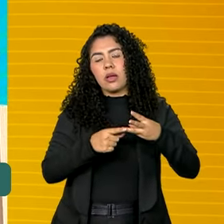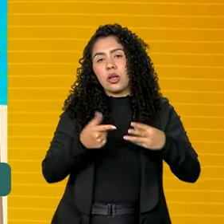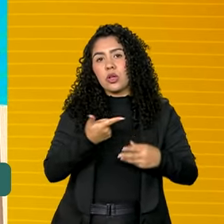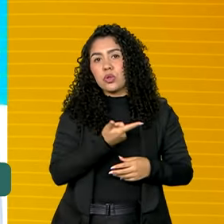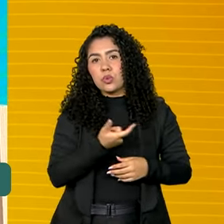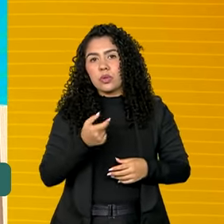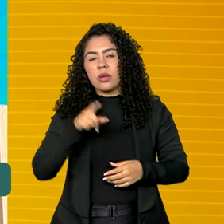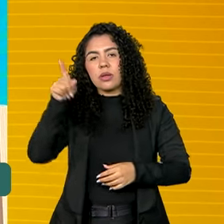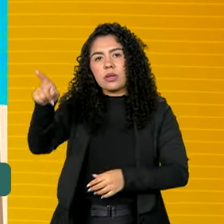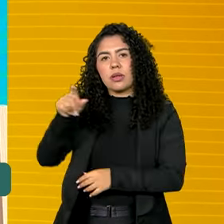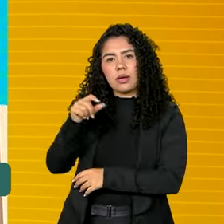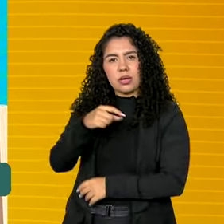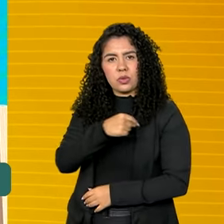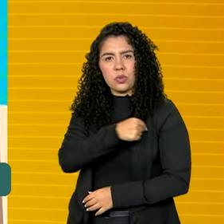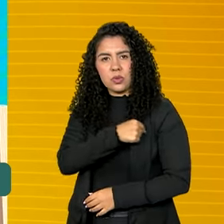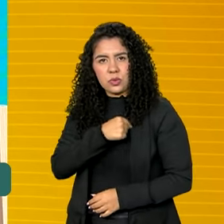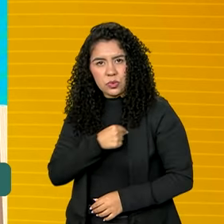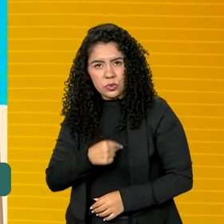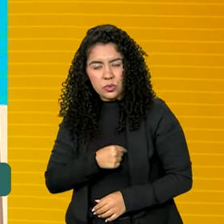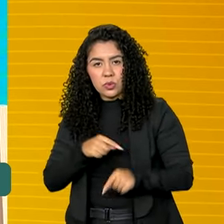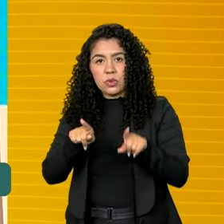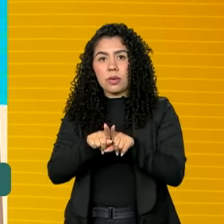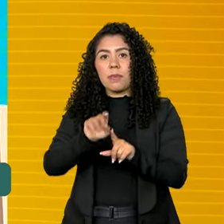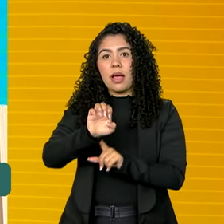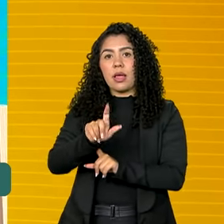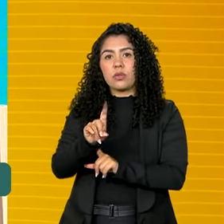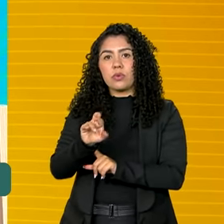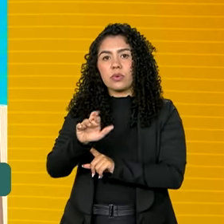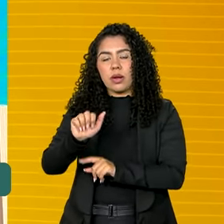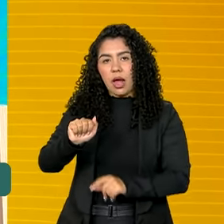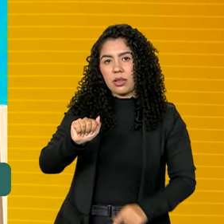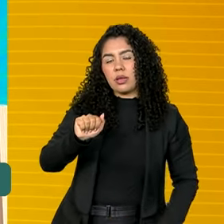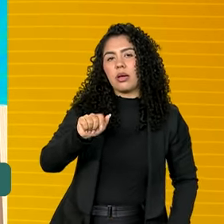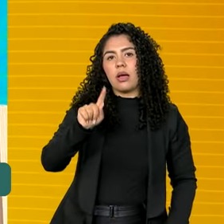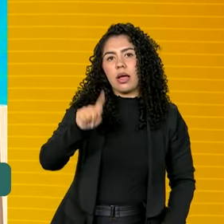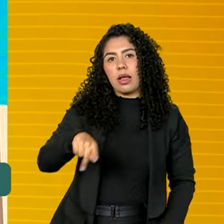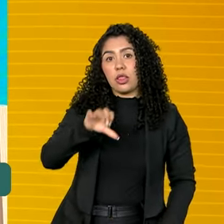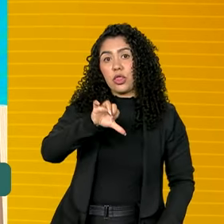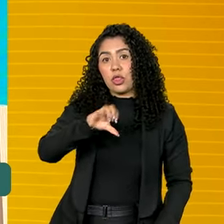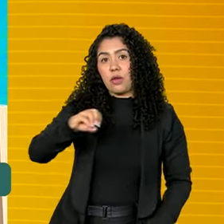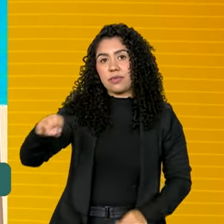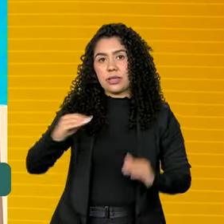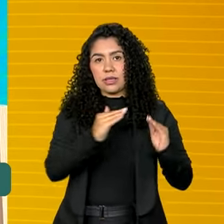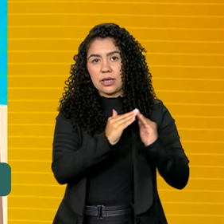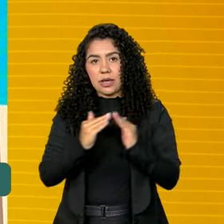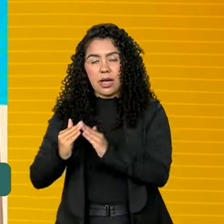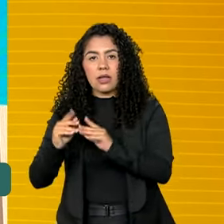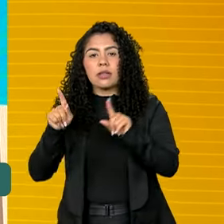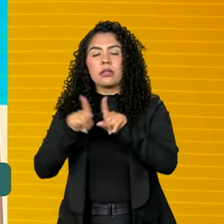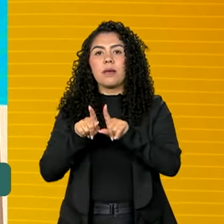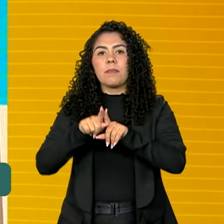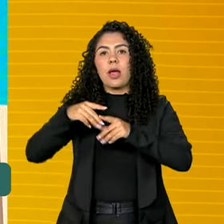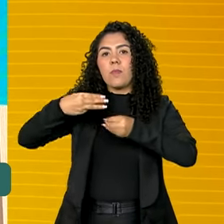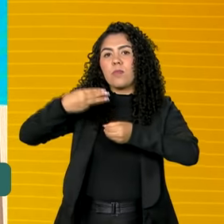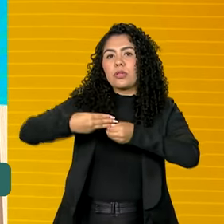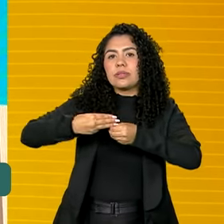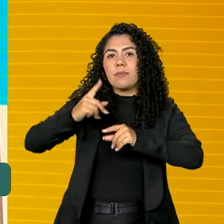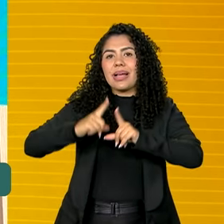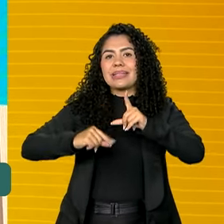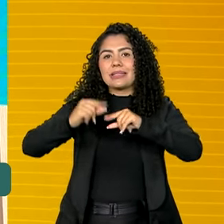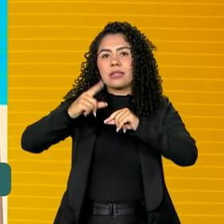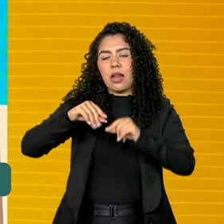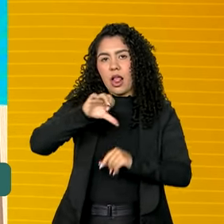serão 500. Em Eldorado do Sul, serão 900 unidades. Em Estrela, serão 800 unidades.